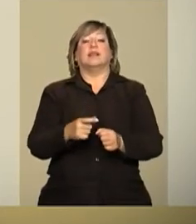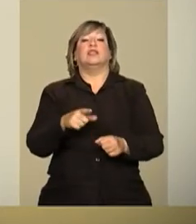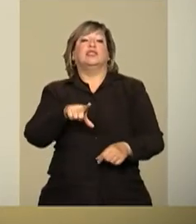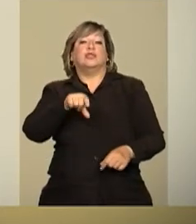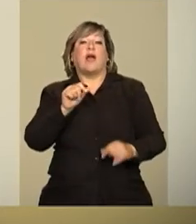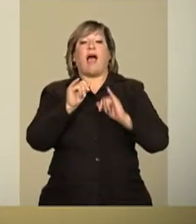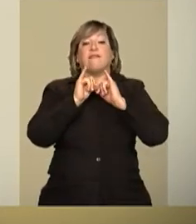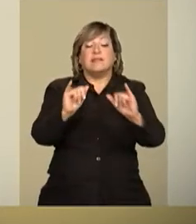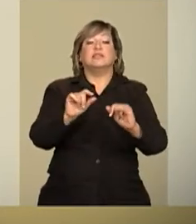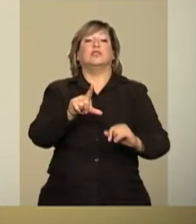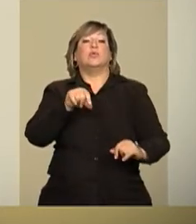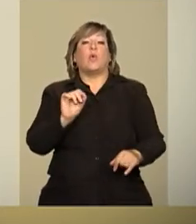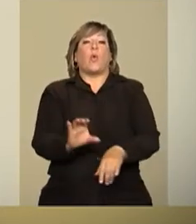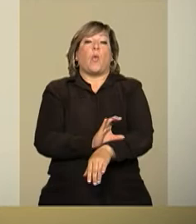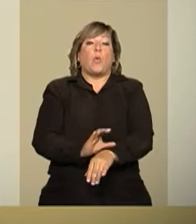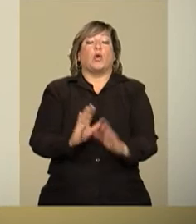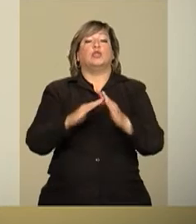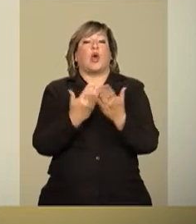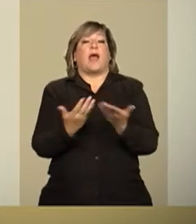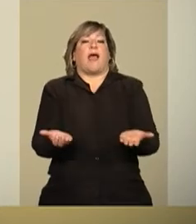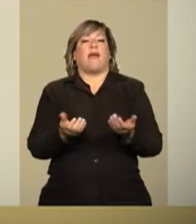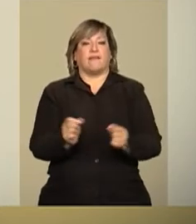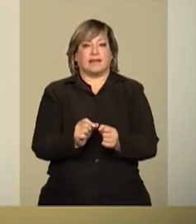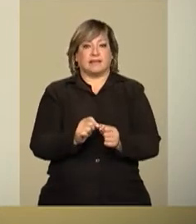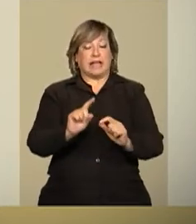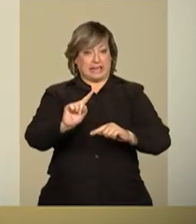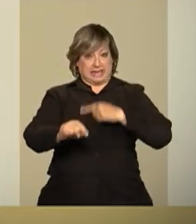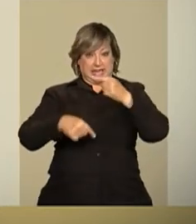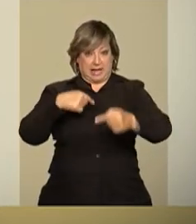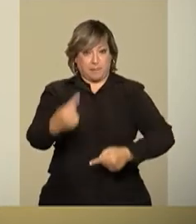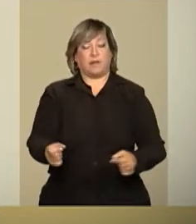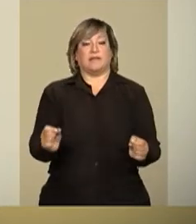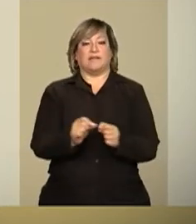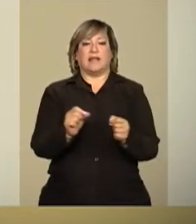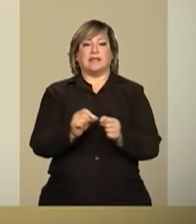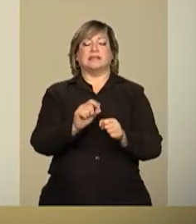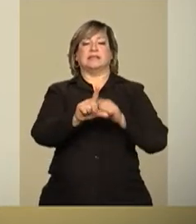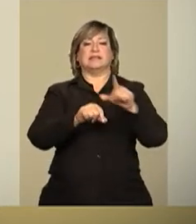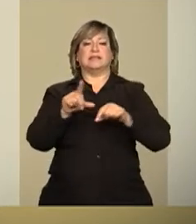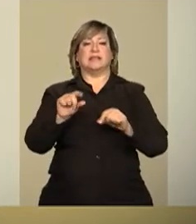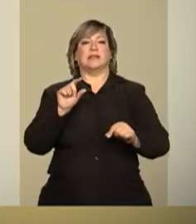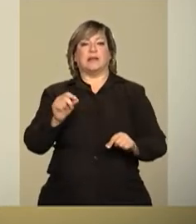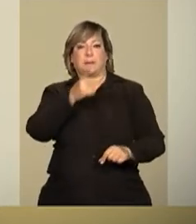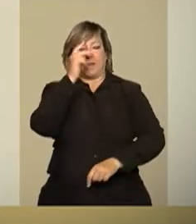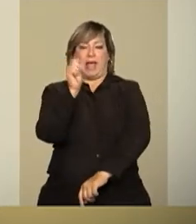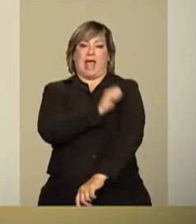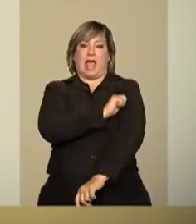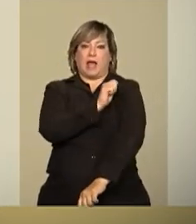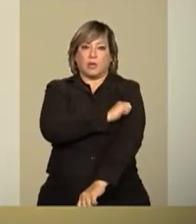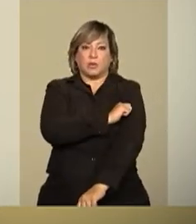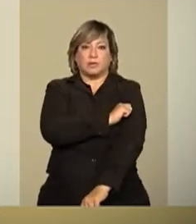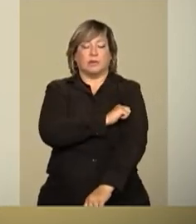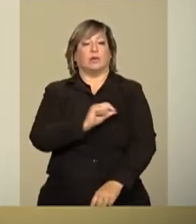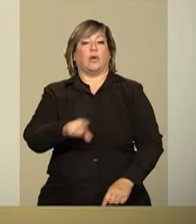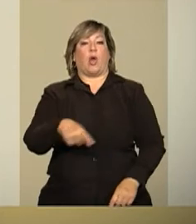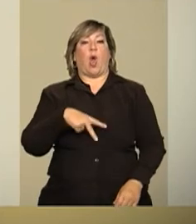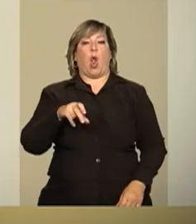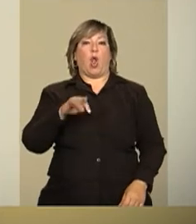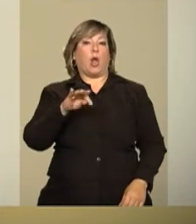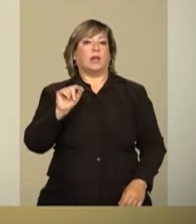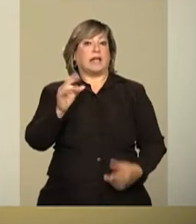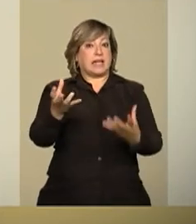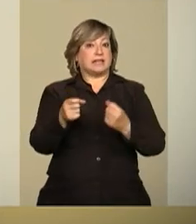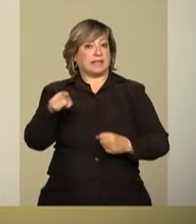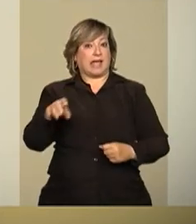escola e o curso de sua preferência em seguida Max é feito a seleção dos alunos considerando a nota que